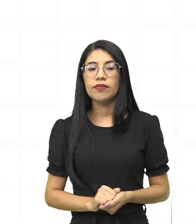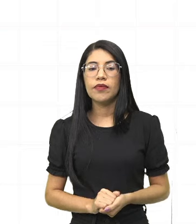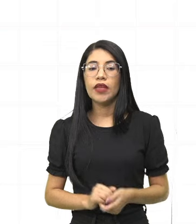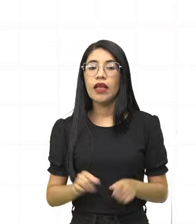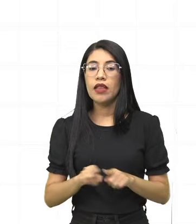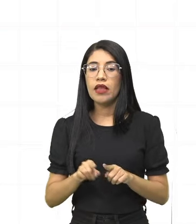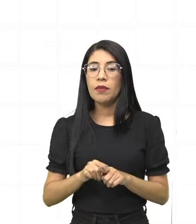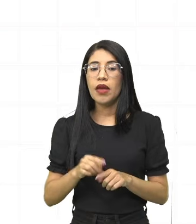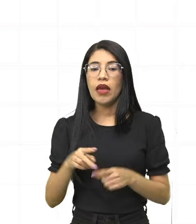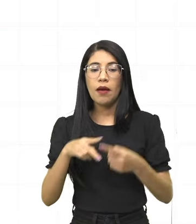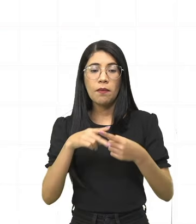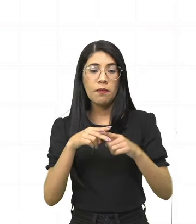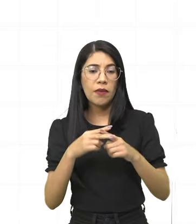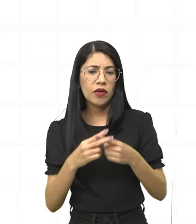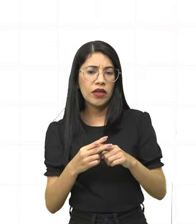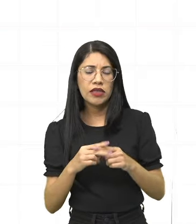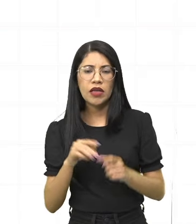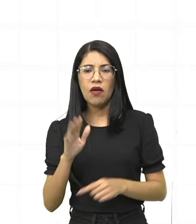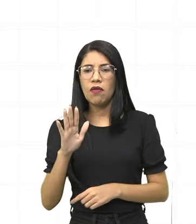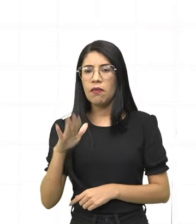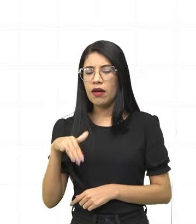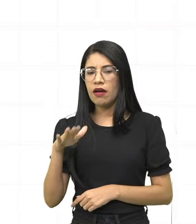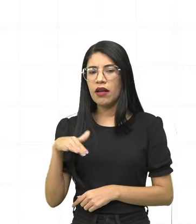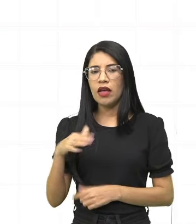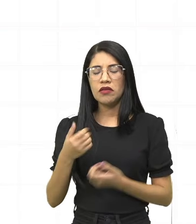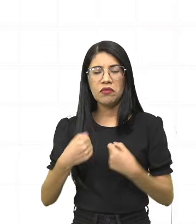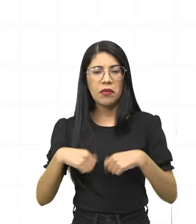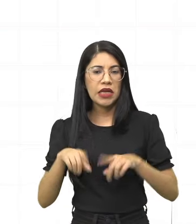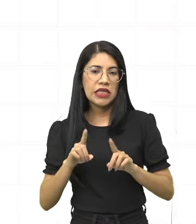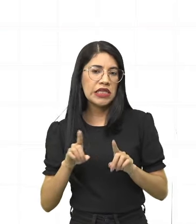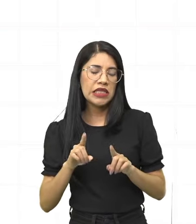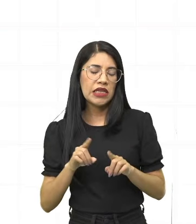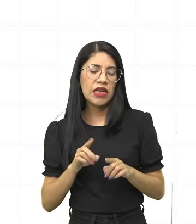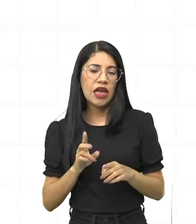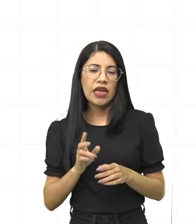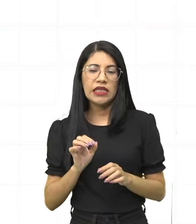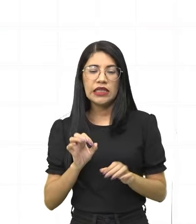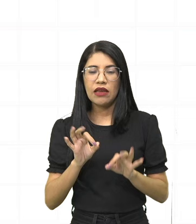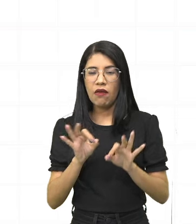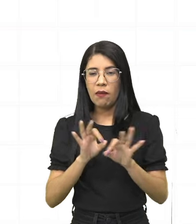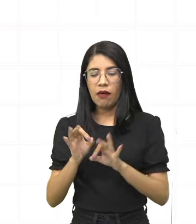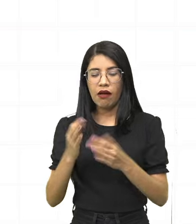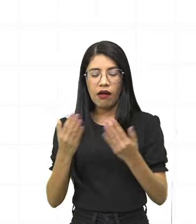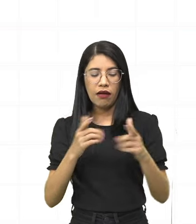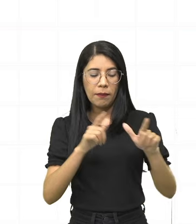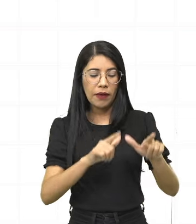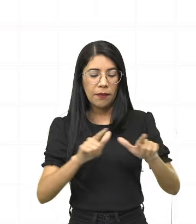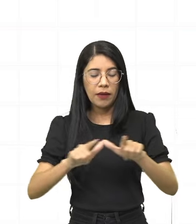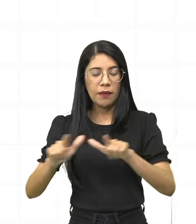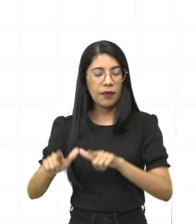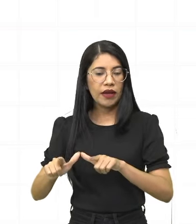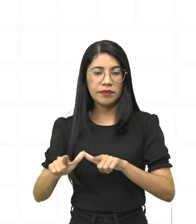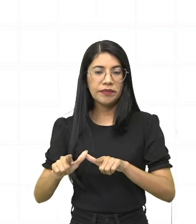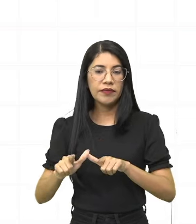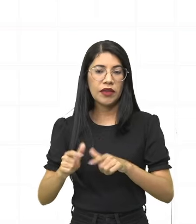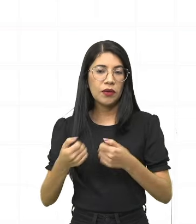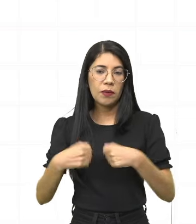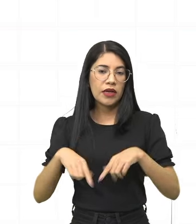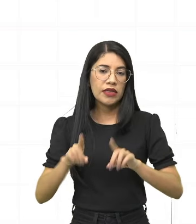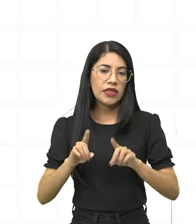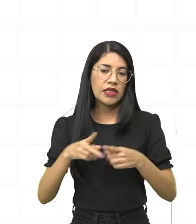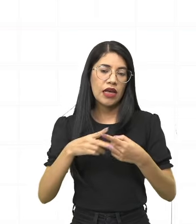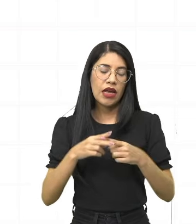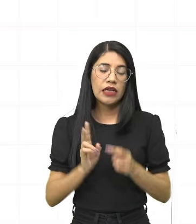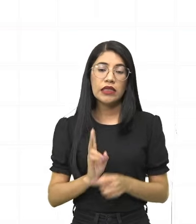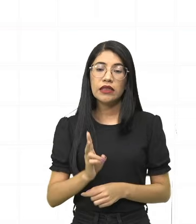a baixa manutenção, né? Que não é necessária ser feita com relação à instalação das placas. Uma vez que essas placas